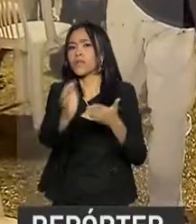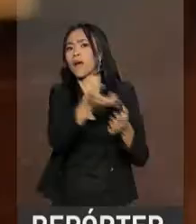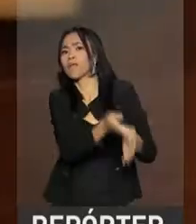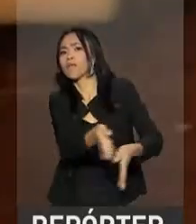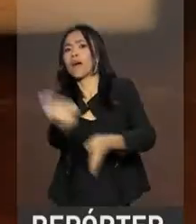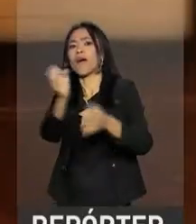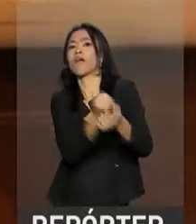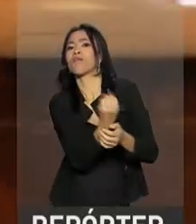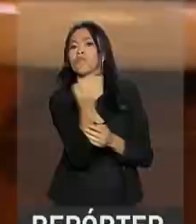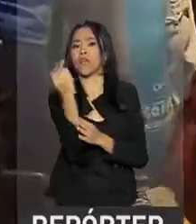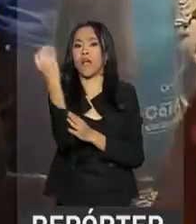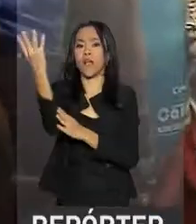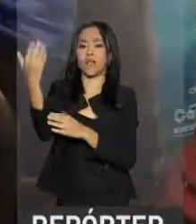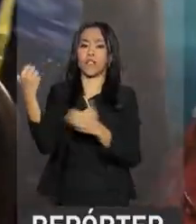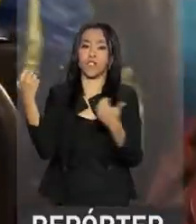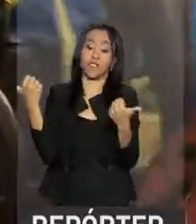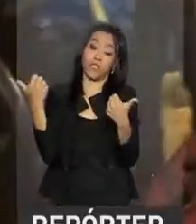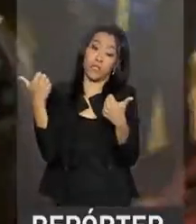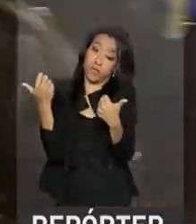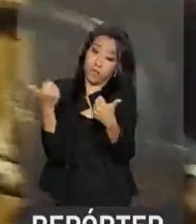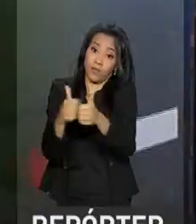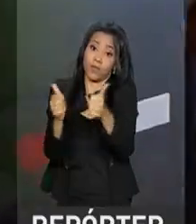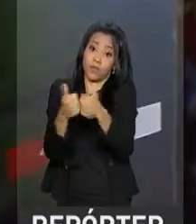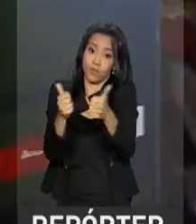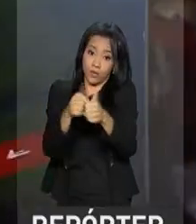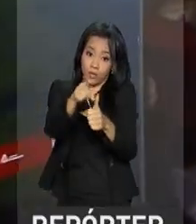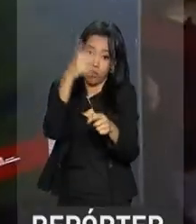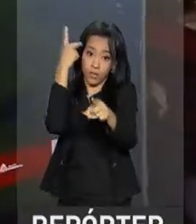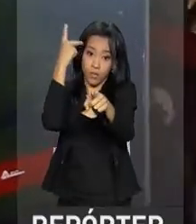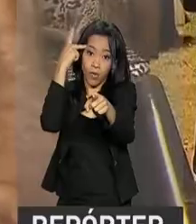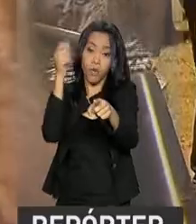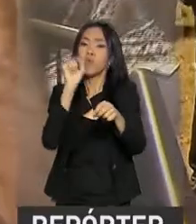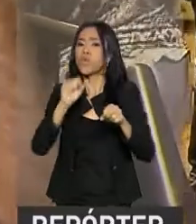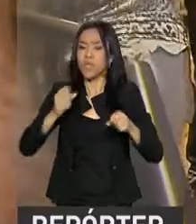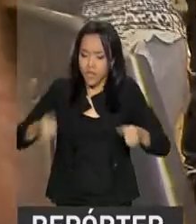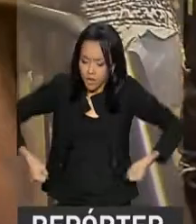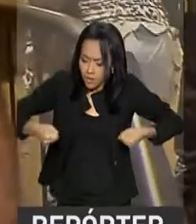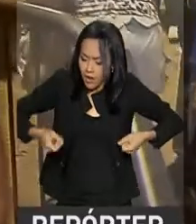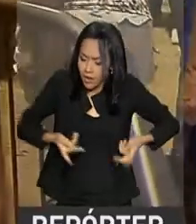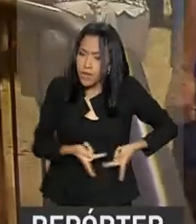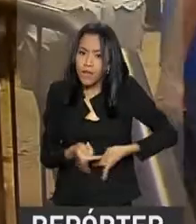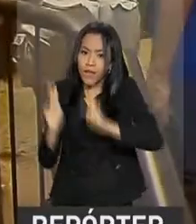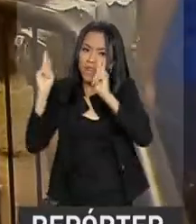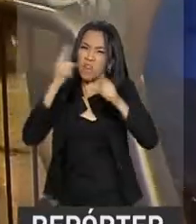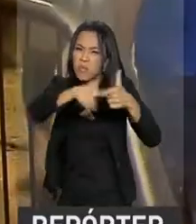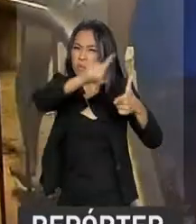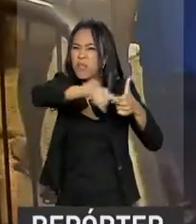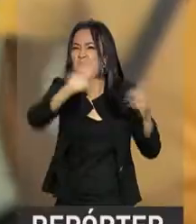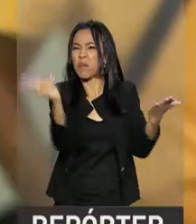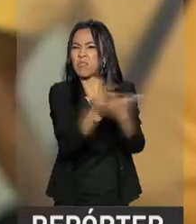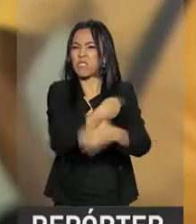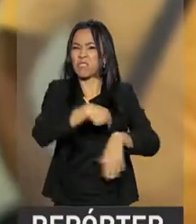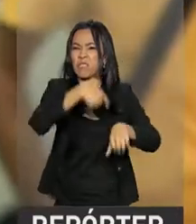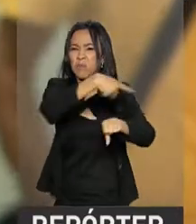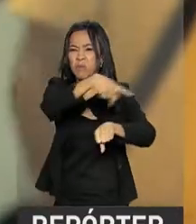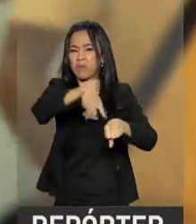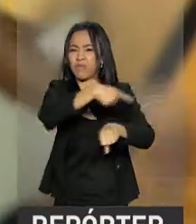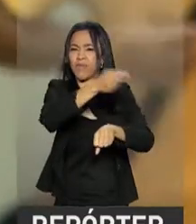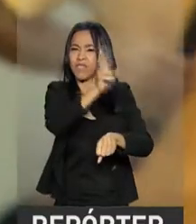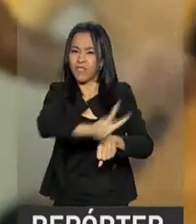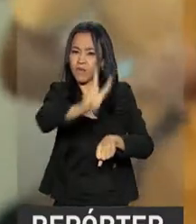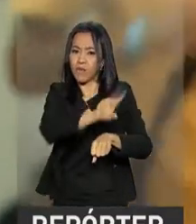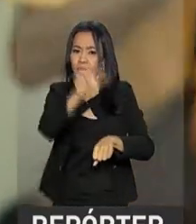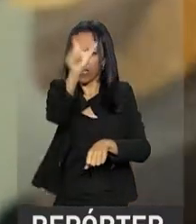São Paulo. Nas malas, o que conseguiram levar do país natal, em crise econômica e política. Osvaldo,